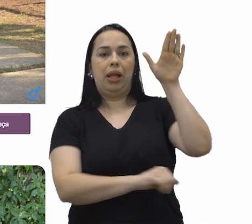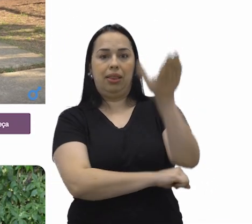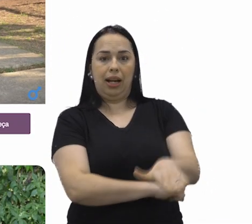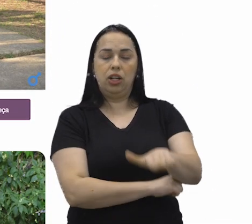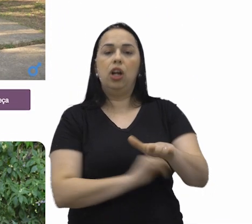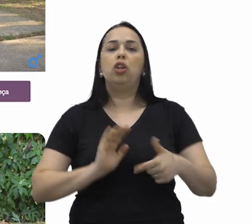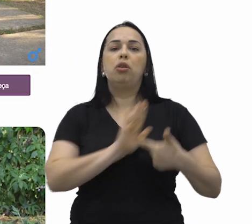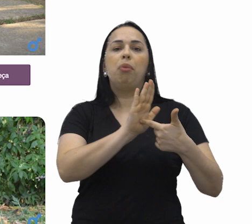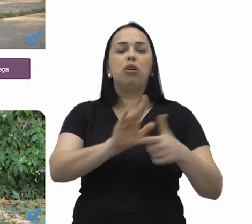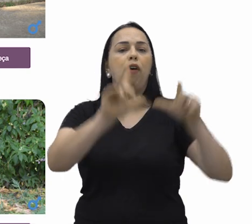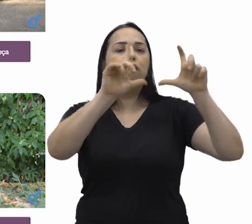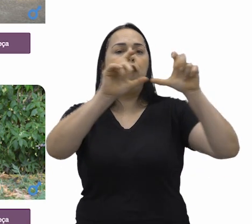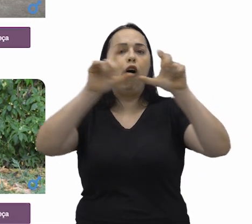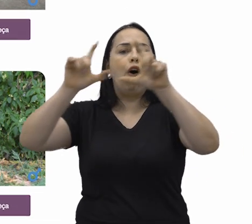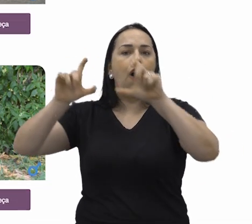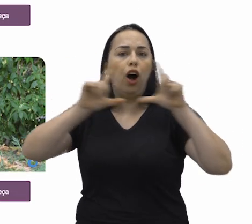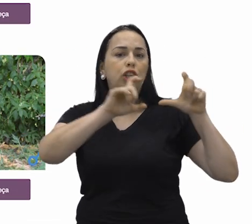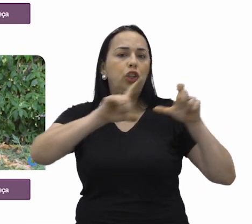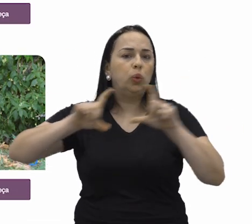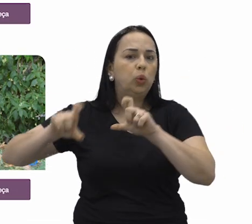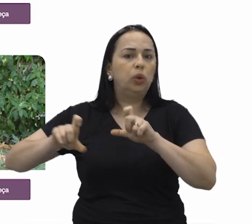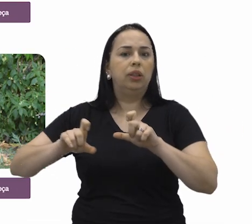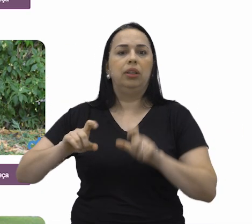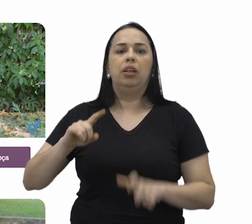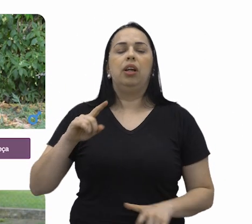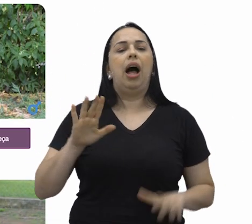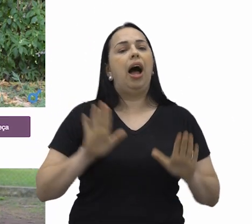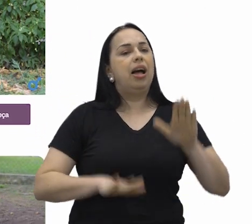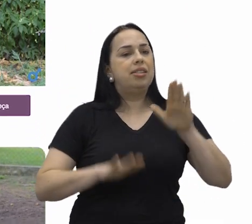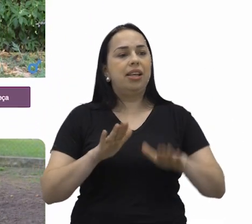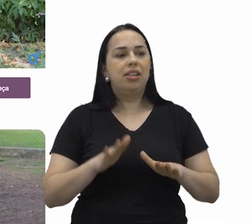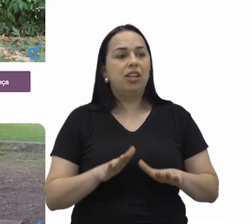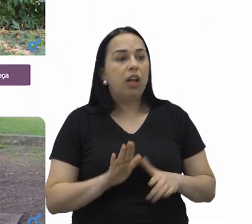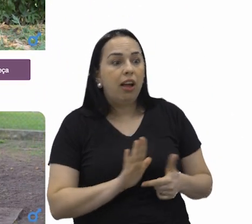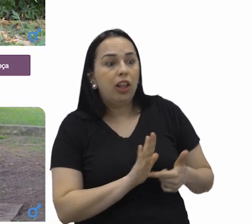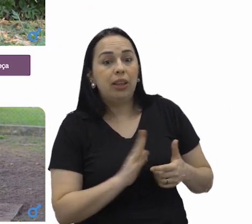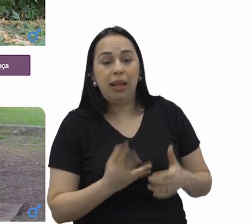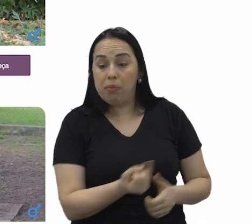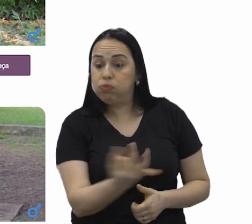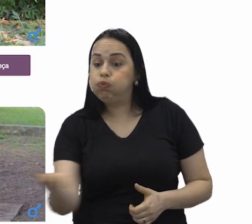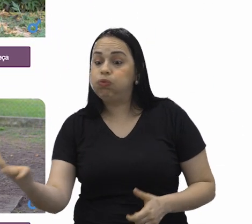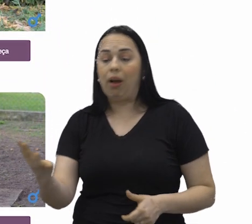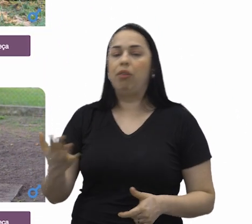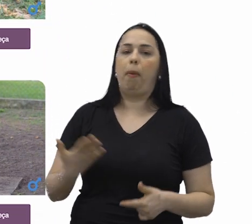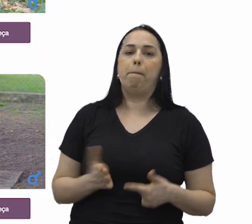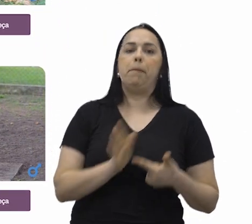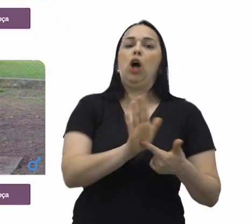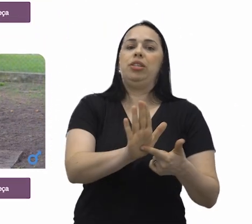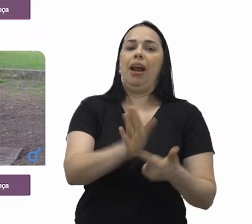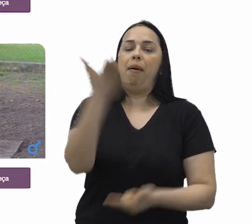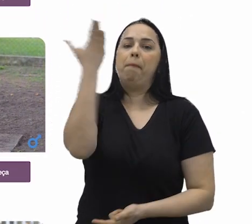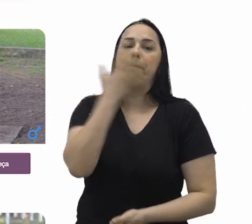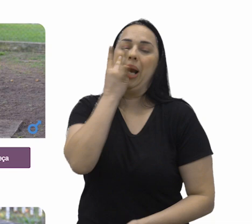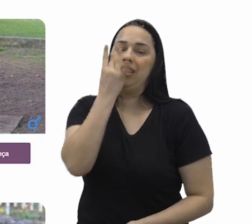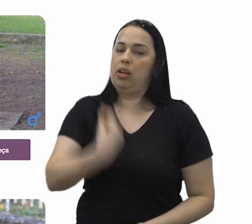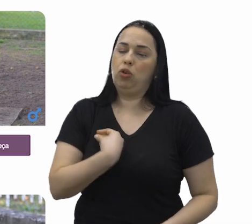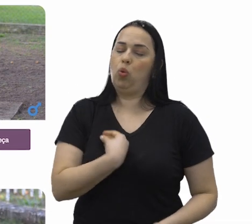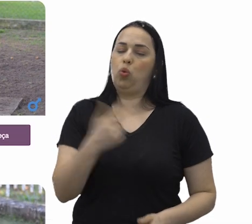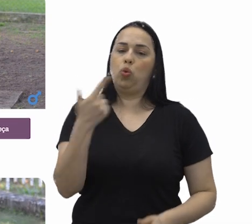um book com a foto de todos os animais. Como a gente tem muitos, a gente não consegue deixar todos à mostra. Mas daí a